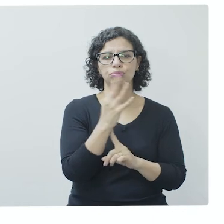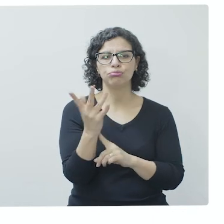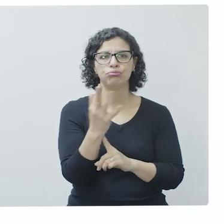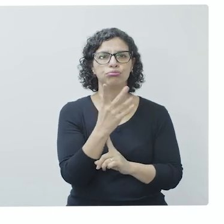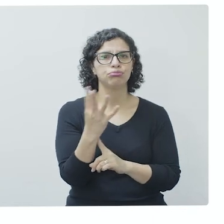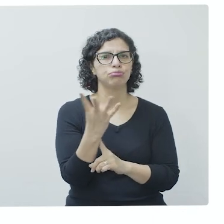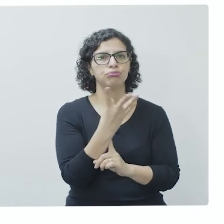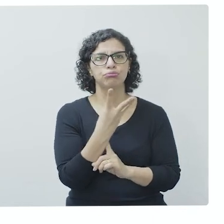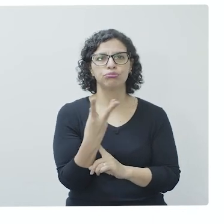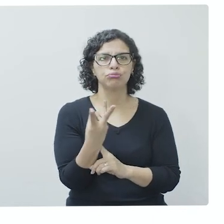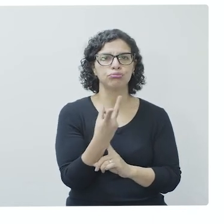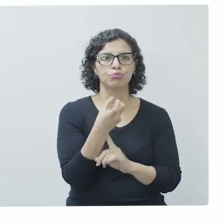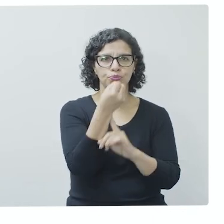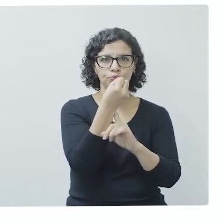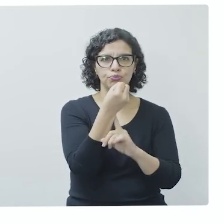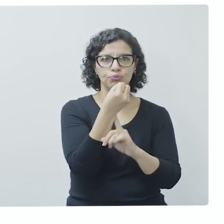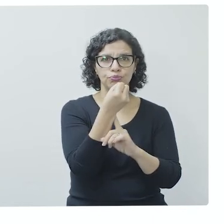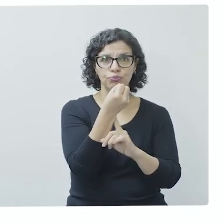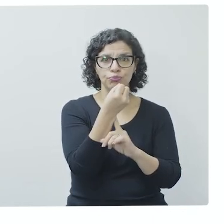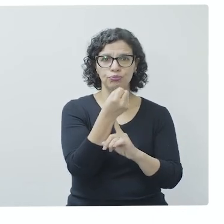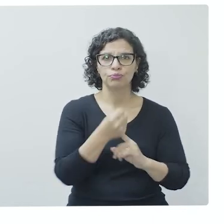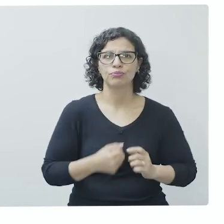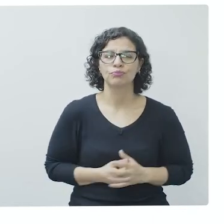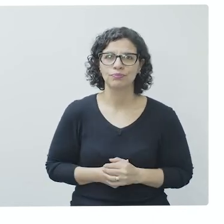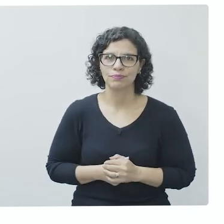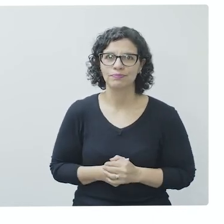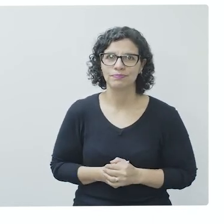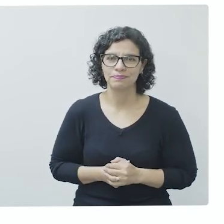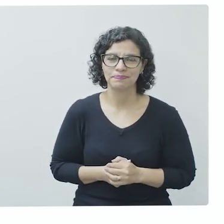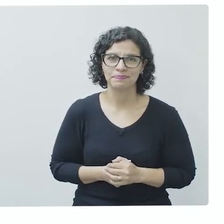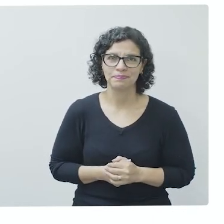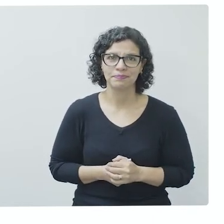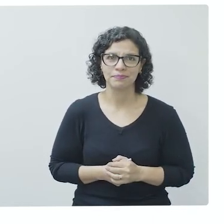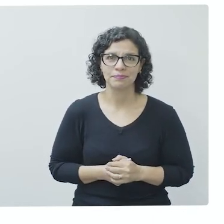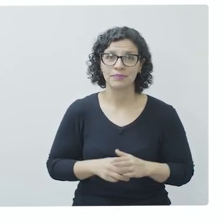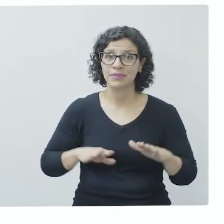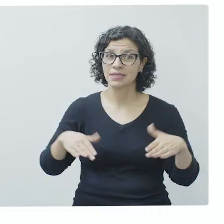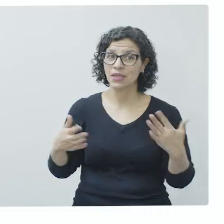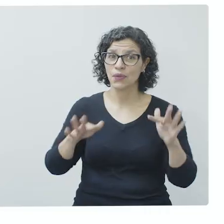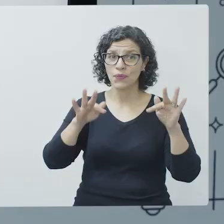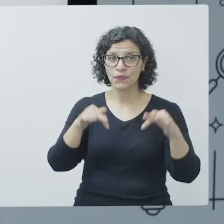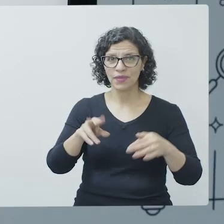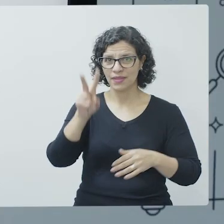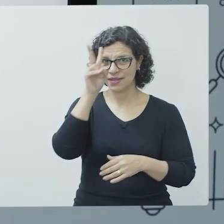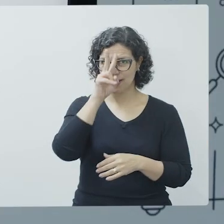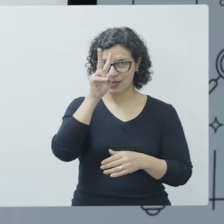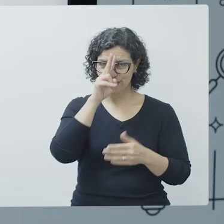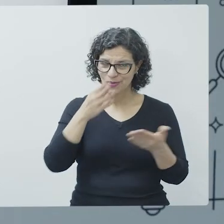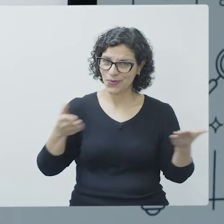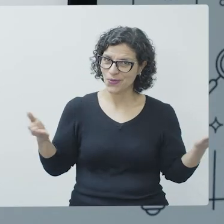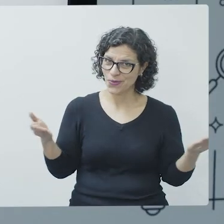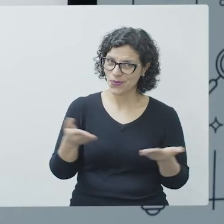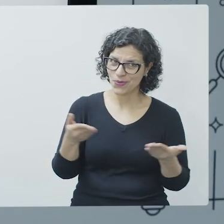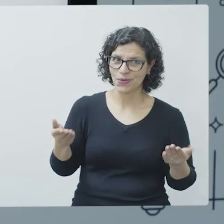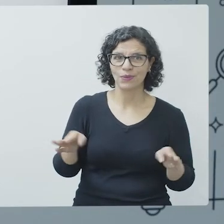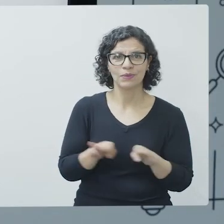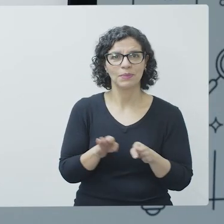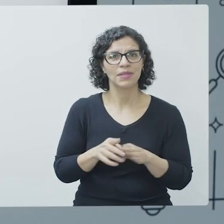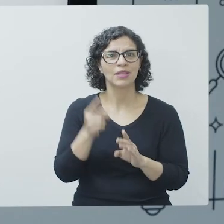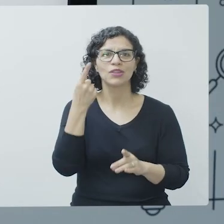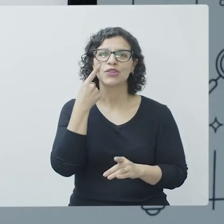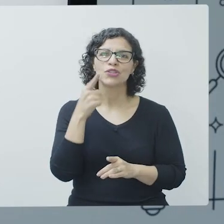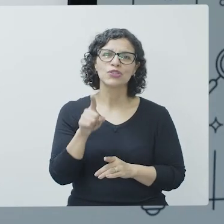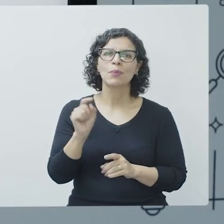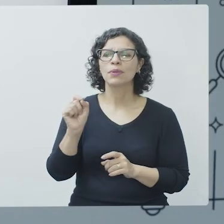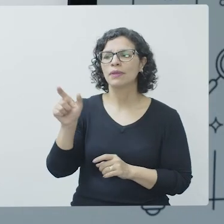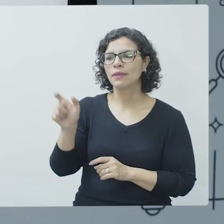estranho, estremeceu e ficou sem luz. E assim acaba o nosso conto e a gente